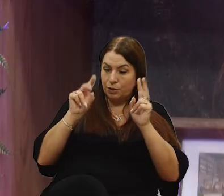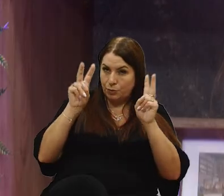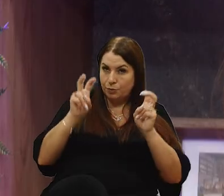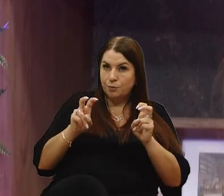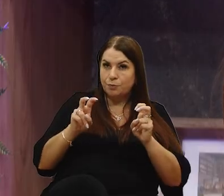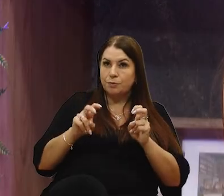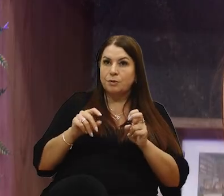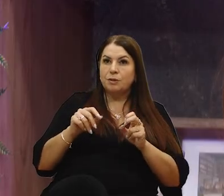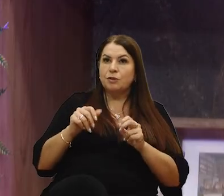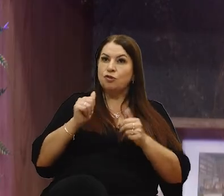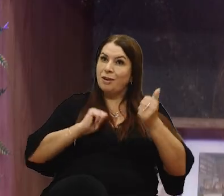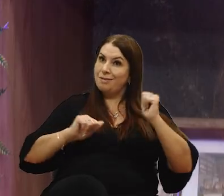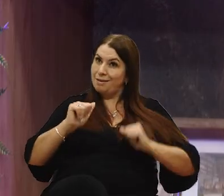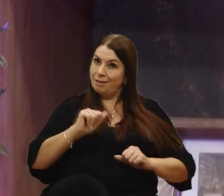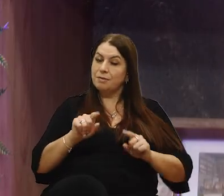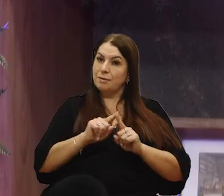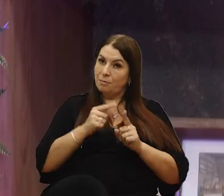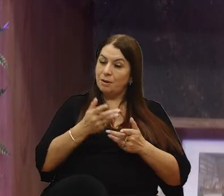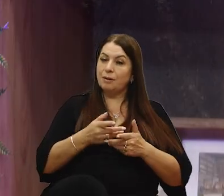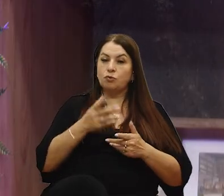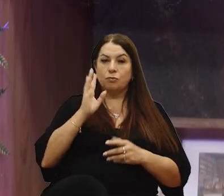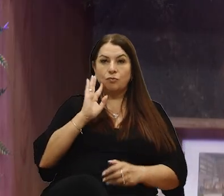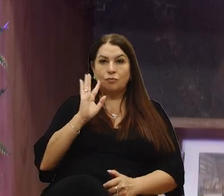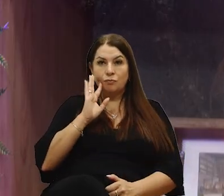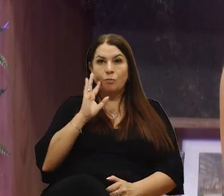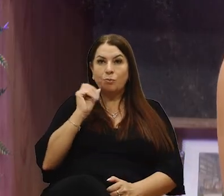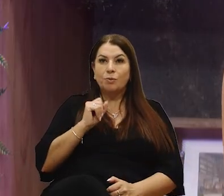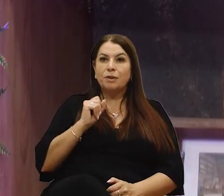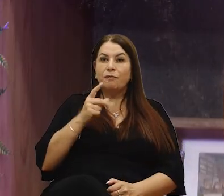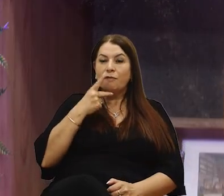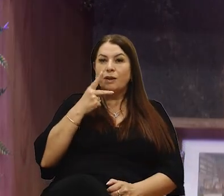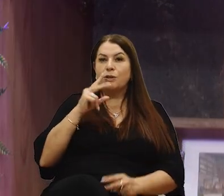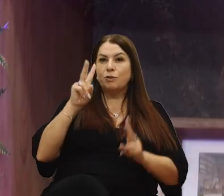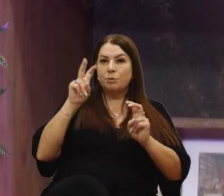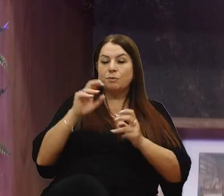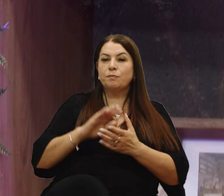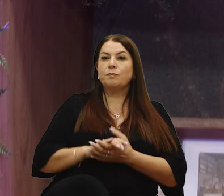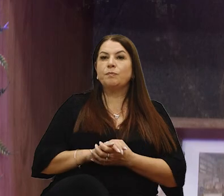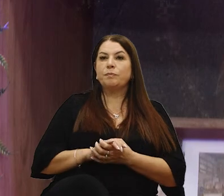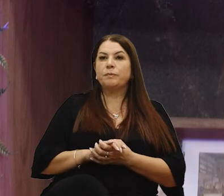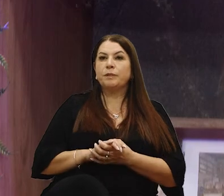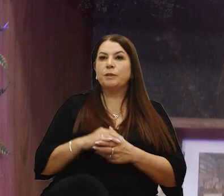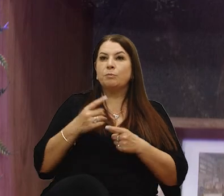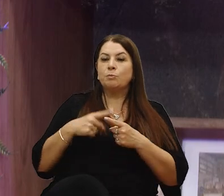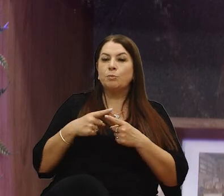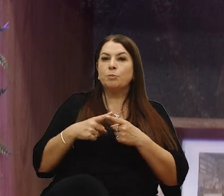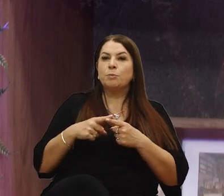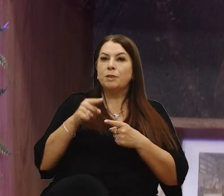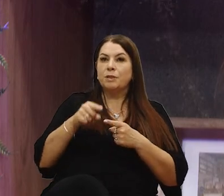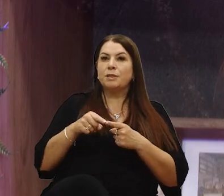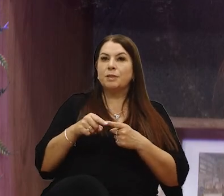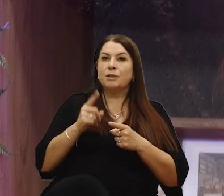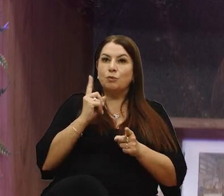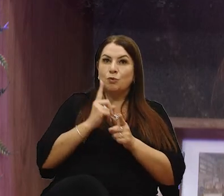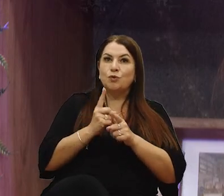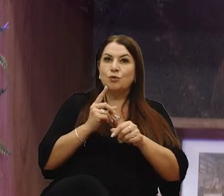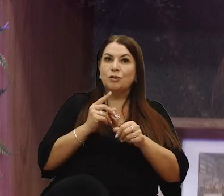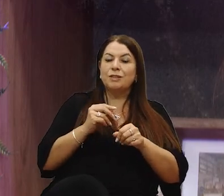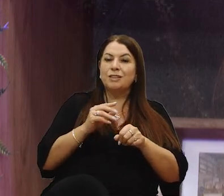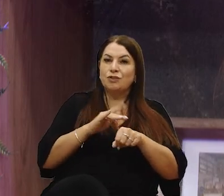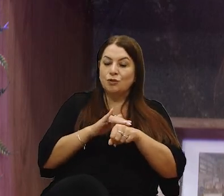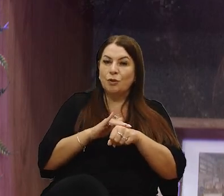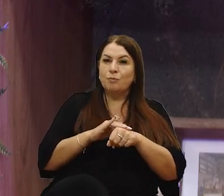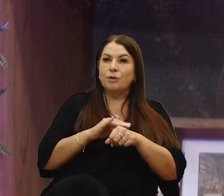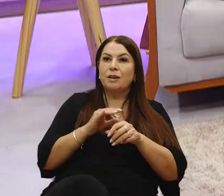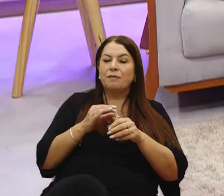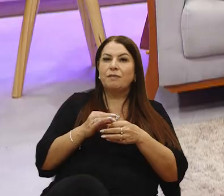falando mais abertamente sobre isso, de atrizes, enfim. Então, eu acho isso muito bacana, a gente poder estar falando também sobre isso, né? Porque